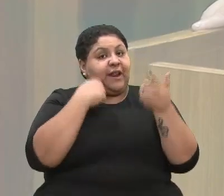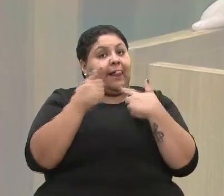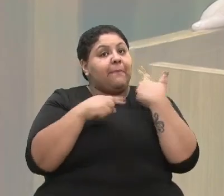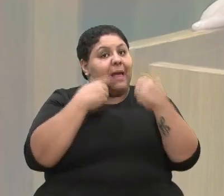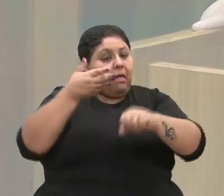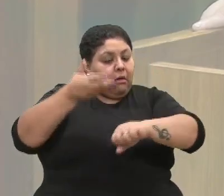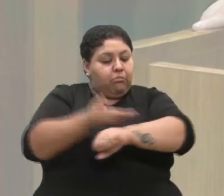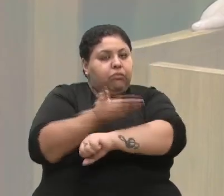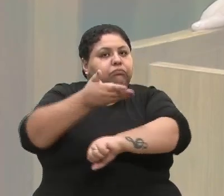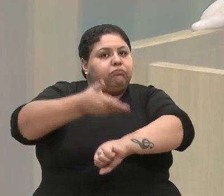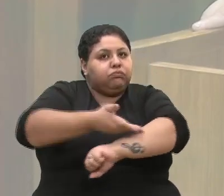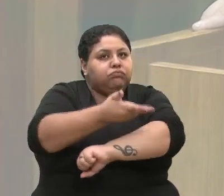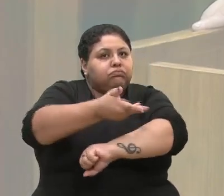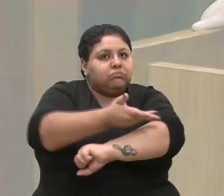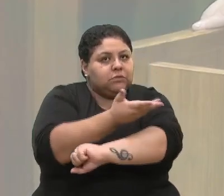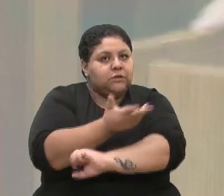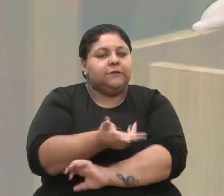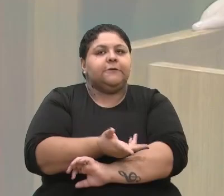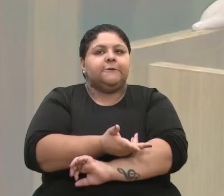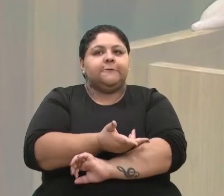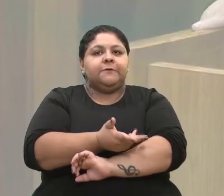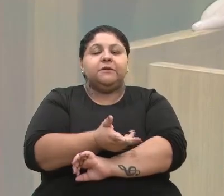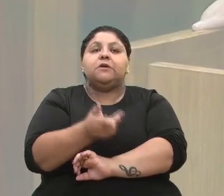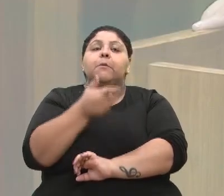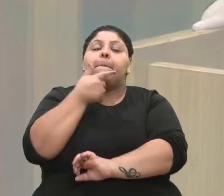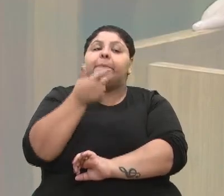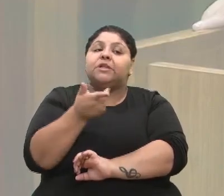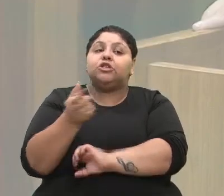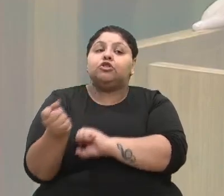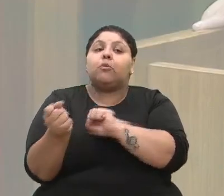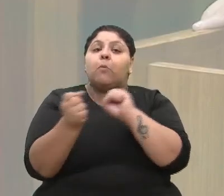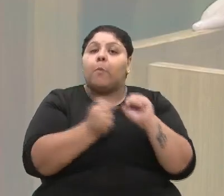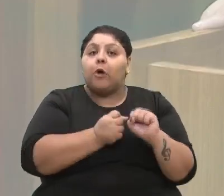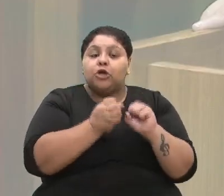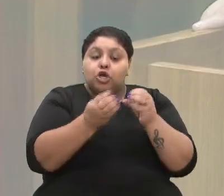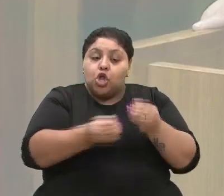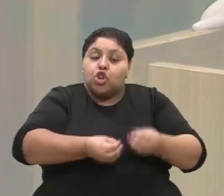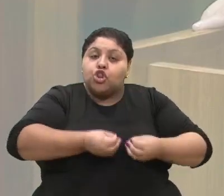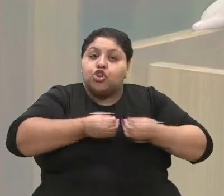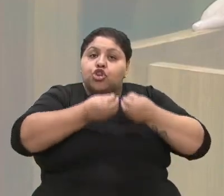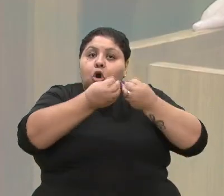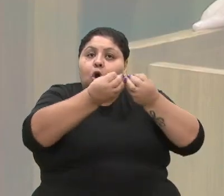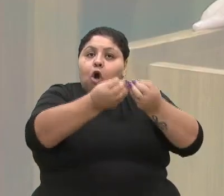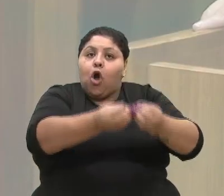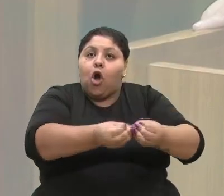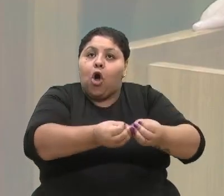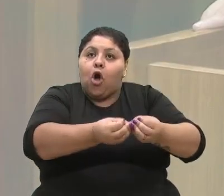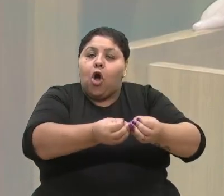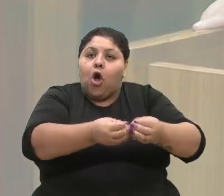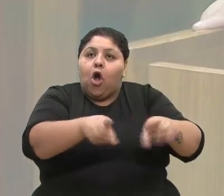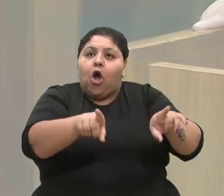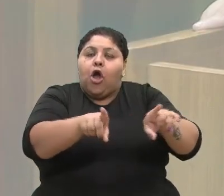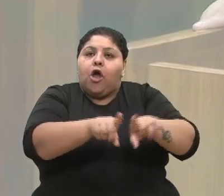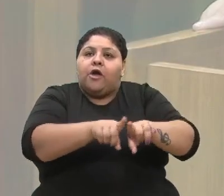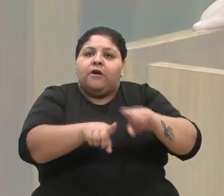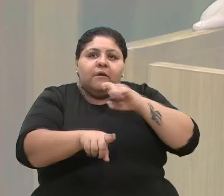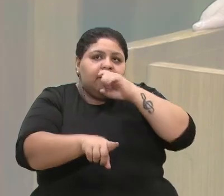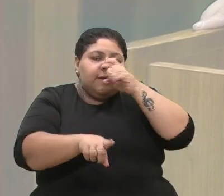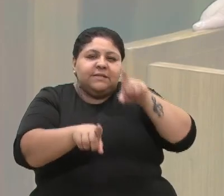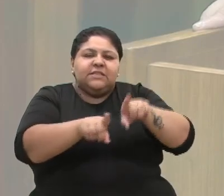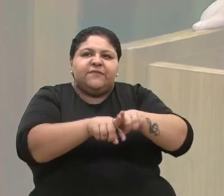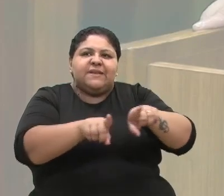buracos. E pedi para o Sandro se era possível doar fresado para a Prefeitura de Caxias do